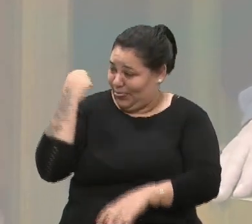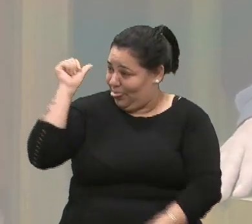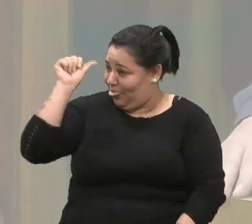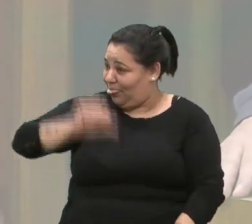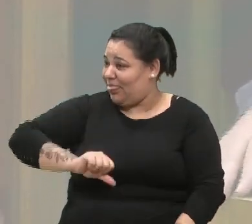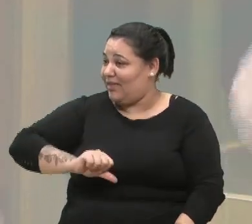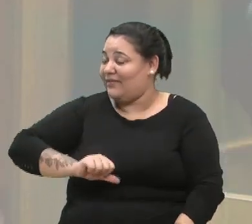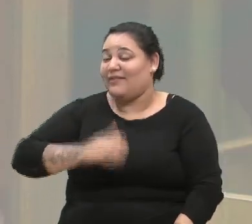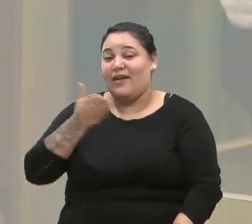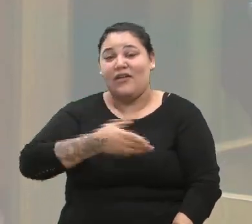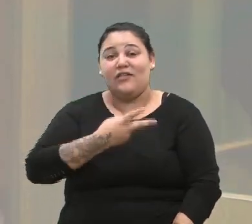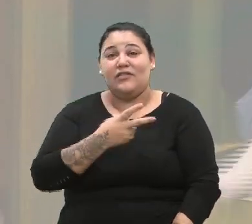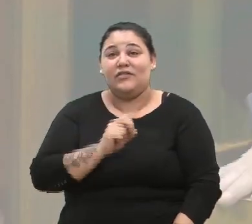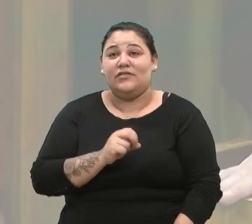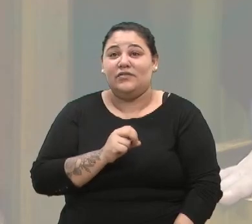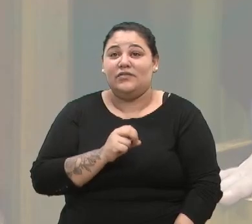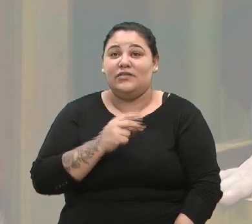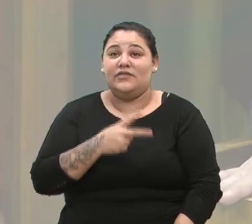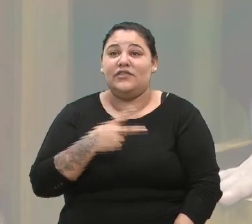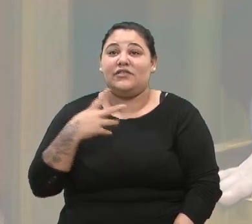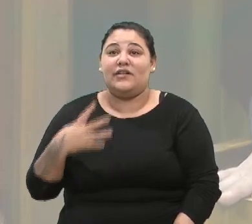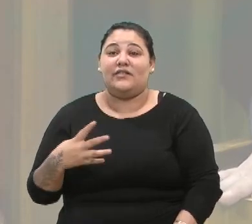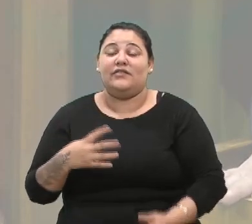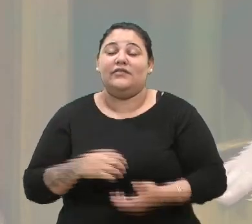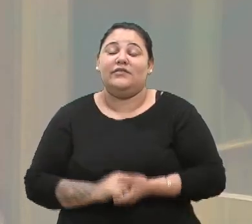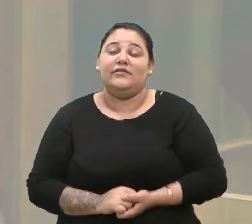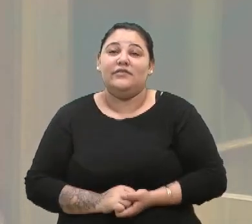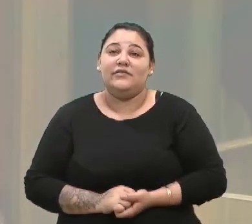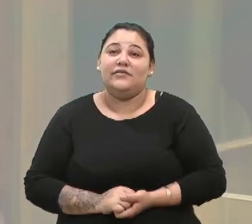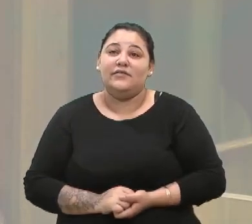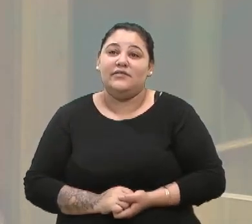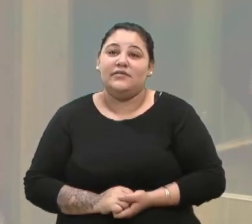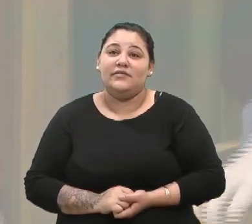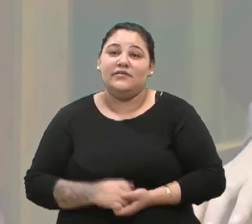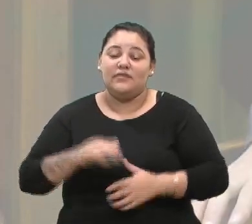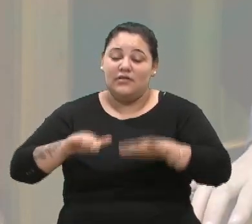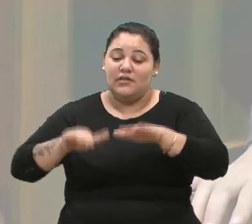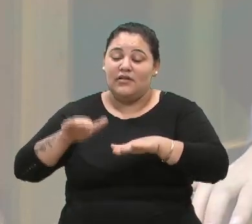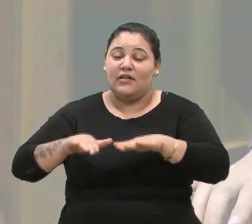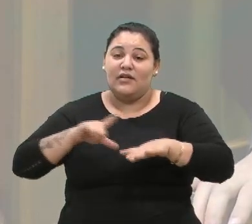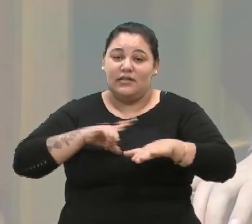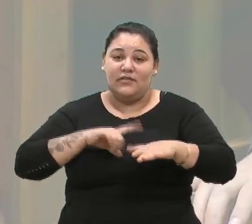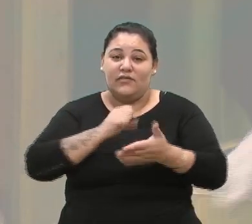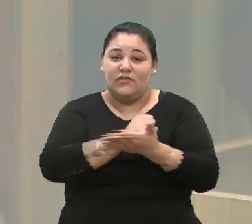em 2023, com os aportes. A gente sabe que teve reequilíbrio contratual de mais